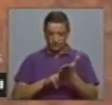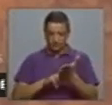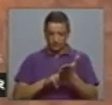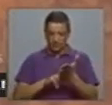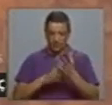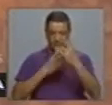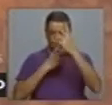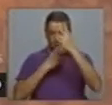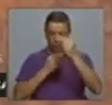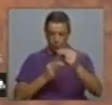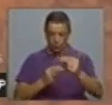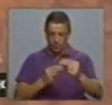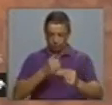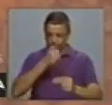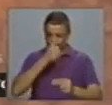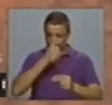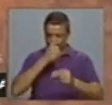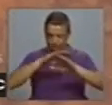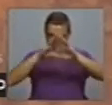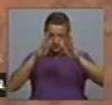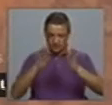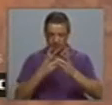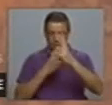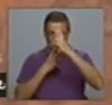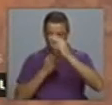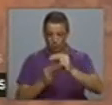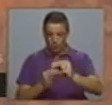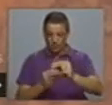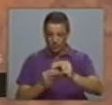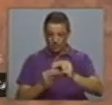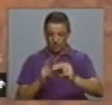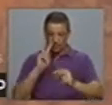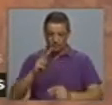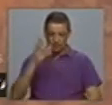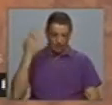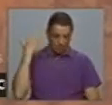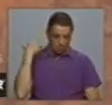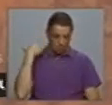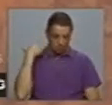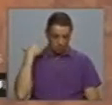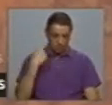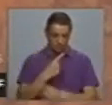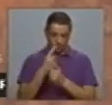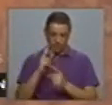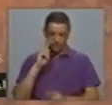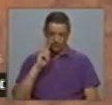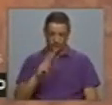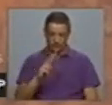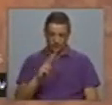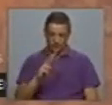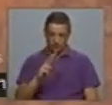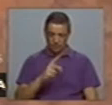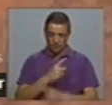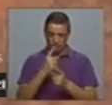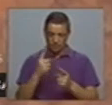Lua cheia. E aqui estes cavalheiros que nós estamos aqui a ver estão de costas para a Lua porque estão a ver precisamente para o outro lado